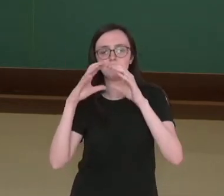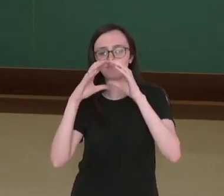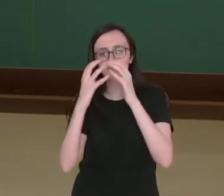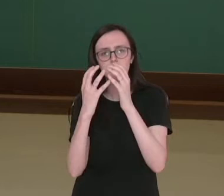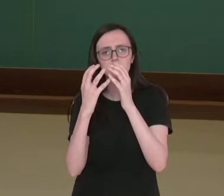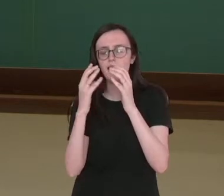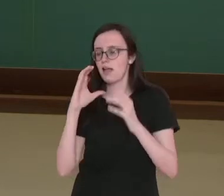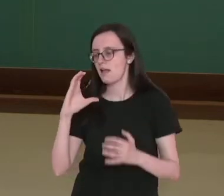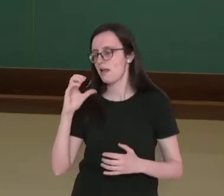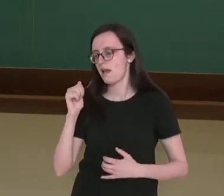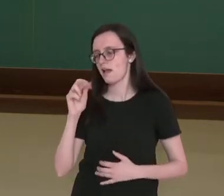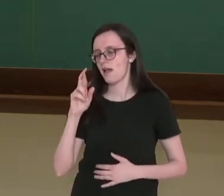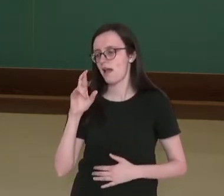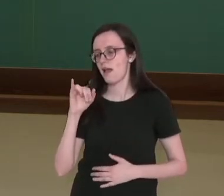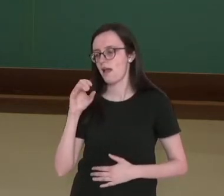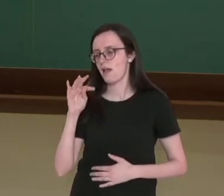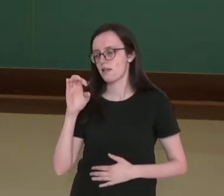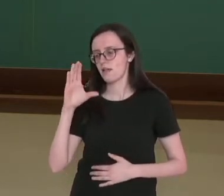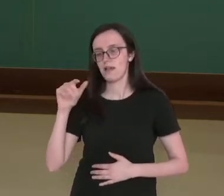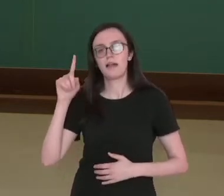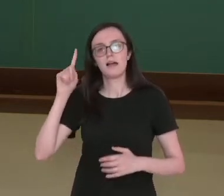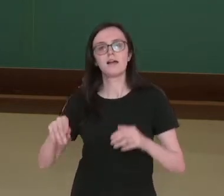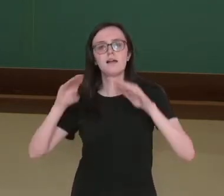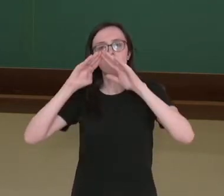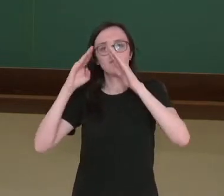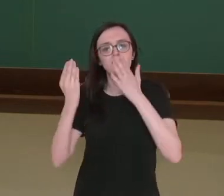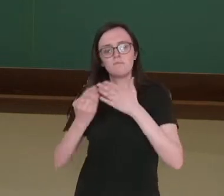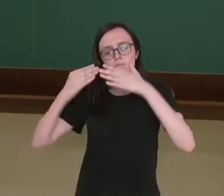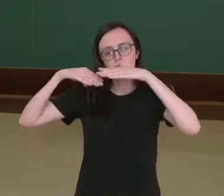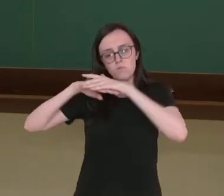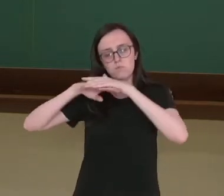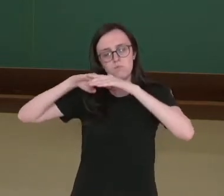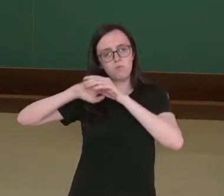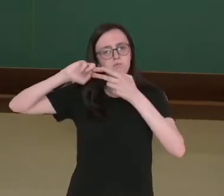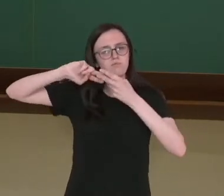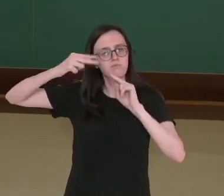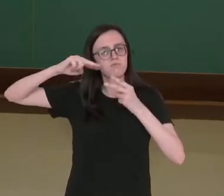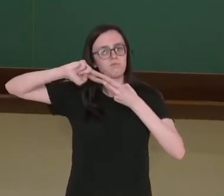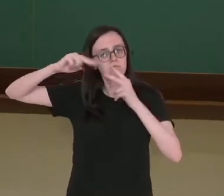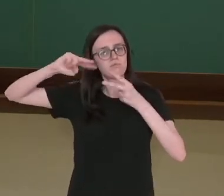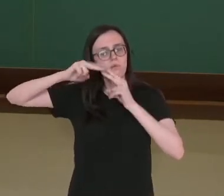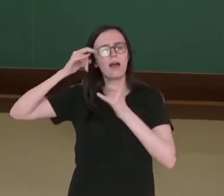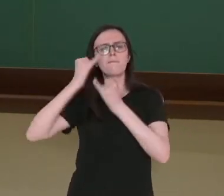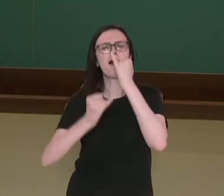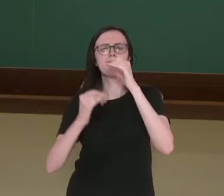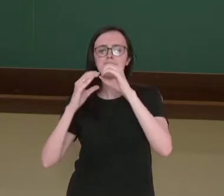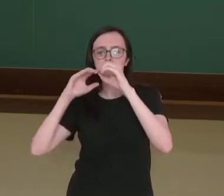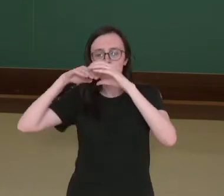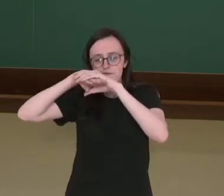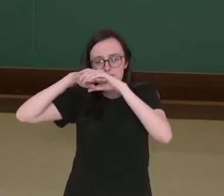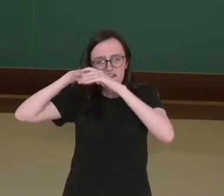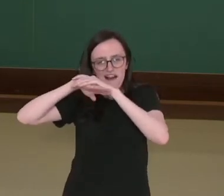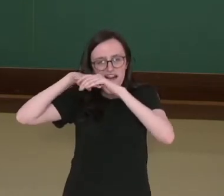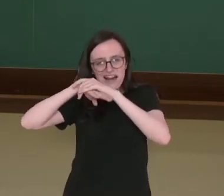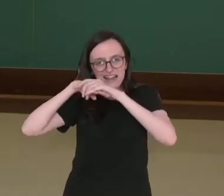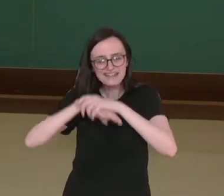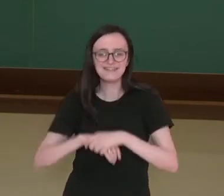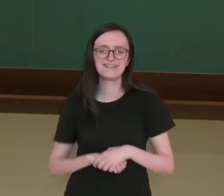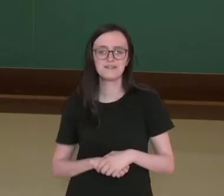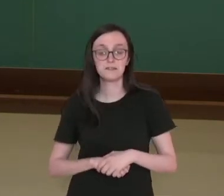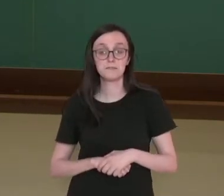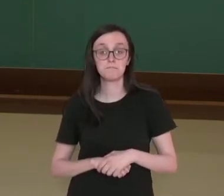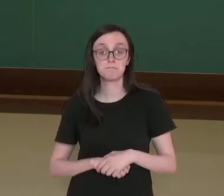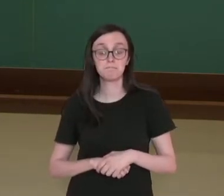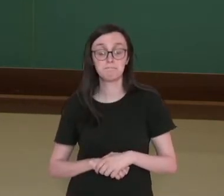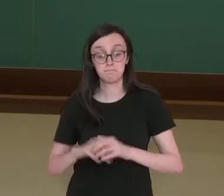a carioteca? Ela é uma membrana que guarda o material genético. Então, é como se fosse uma bolsinha que tem dentro da célula. E as